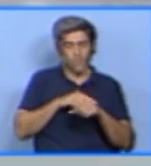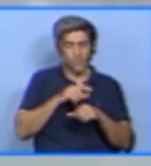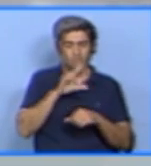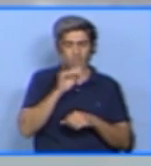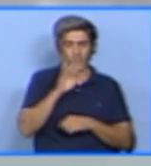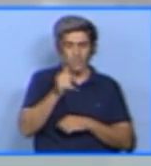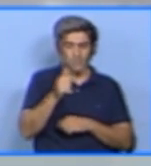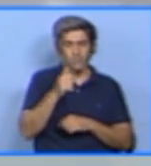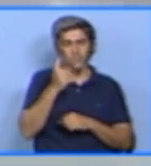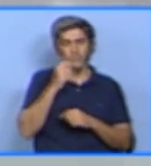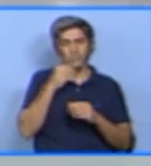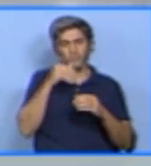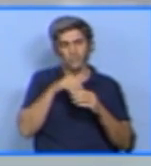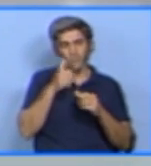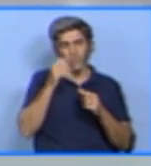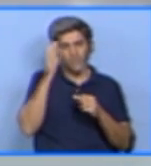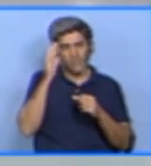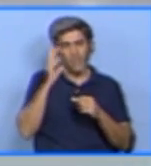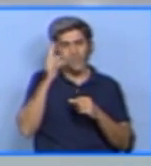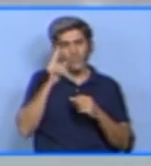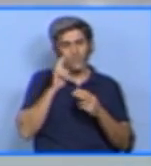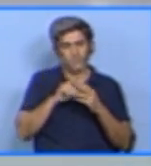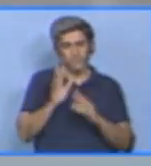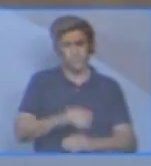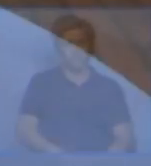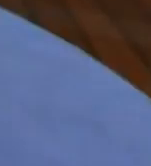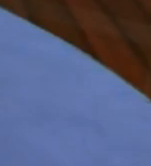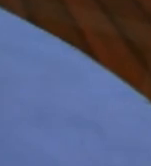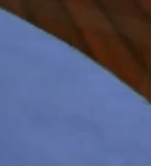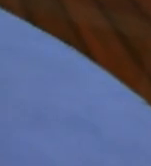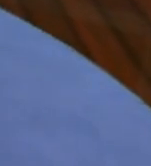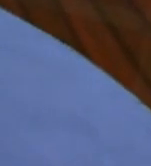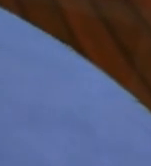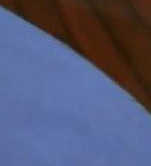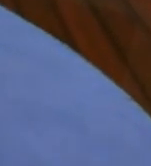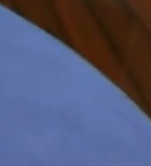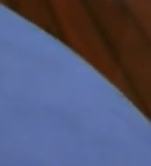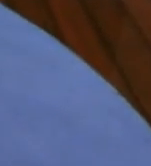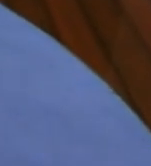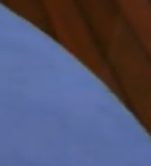22h45. Votos de boa tarde. Até amanhã, sexta-feira.